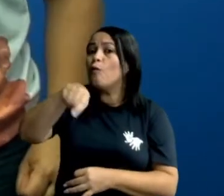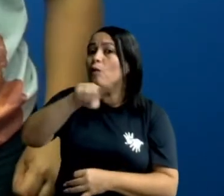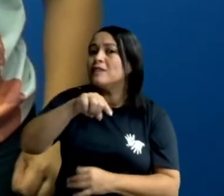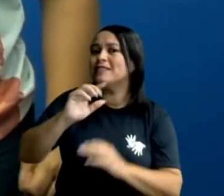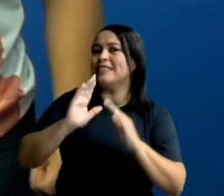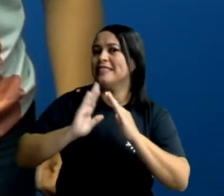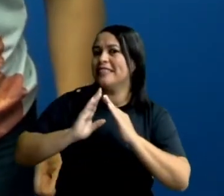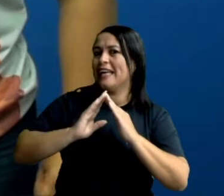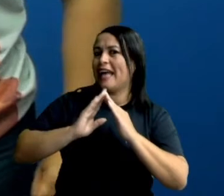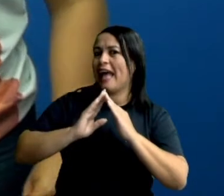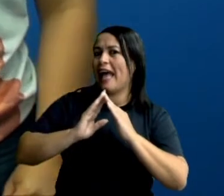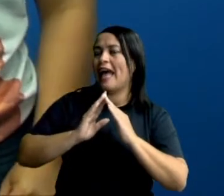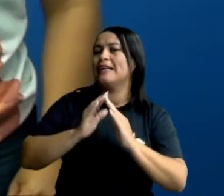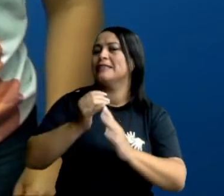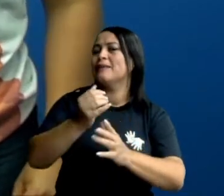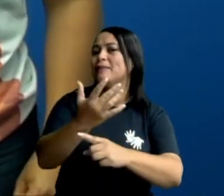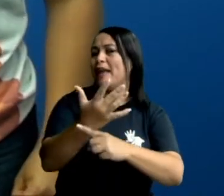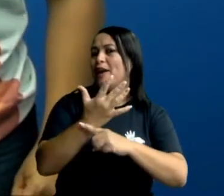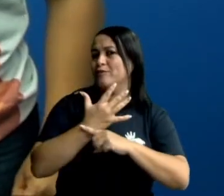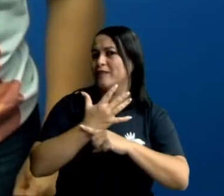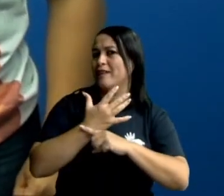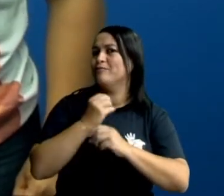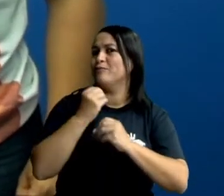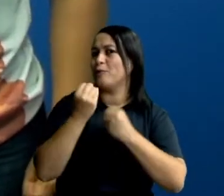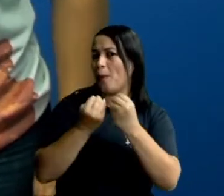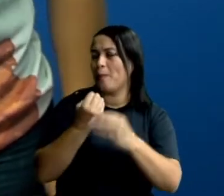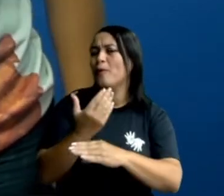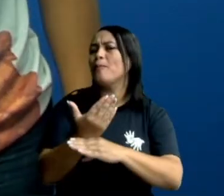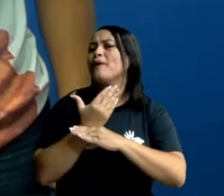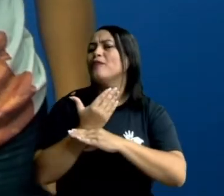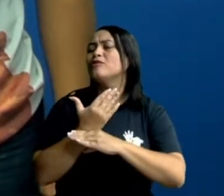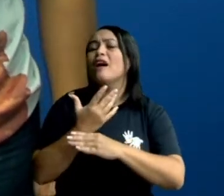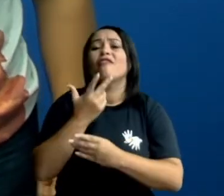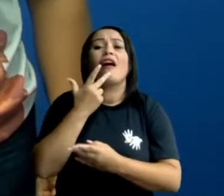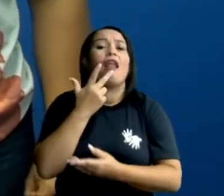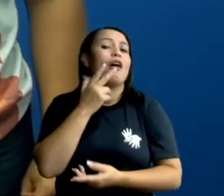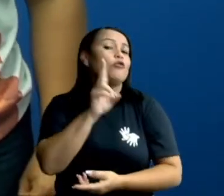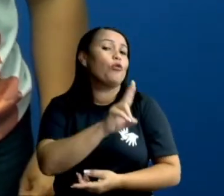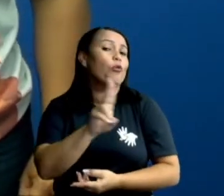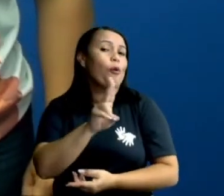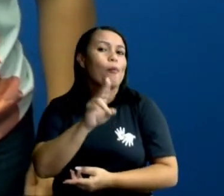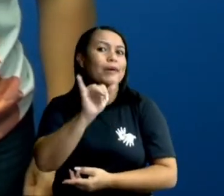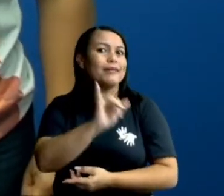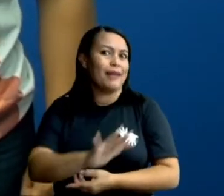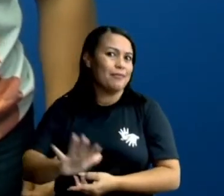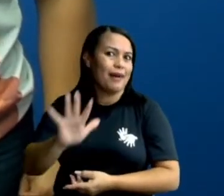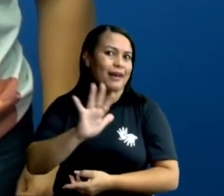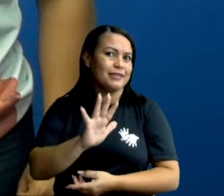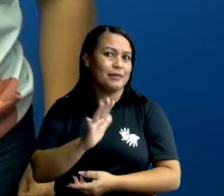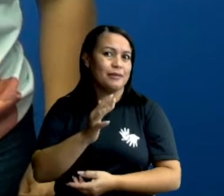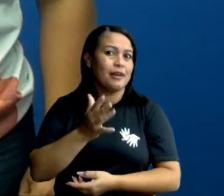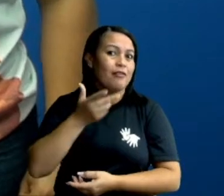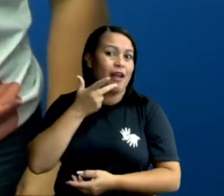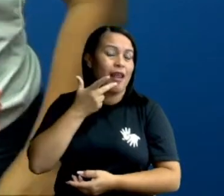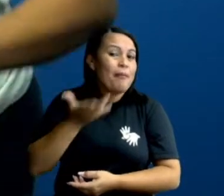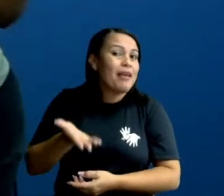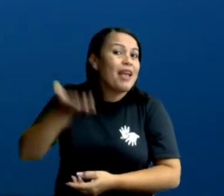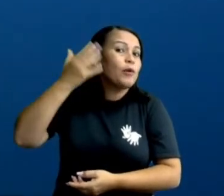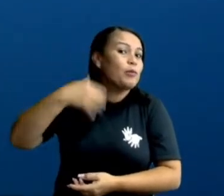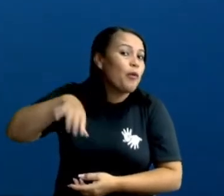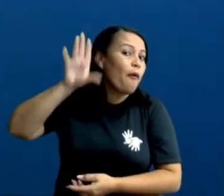você aí em casa me ajudar. Como? Dizendo o nome da figura. Bem alto, tá